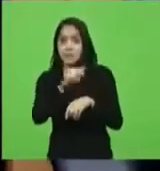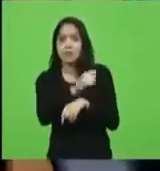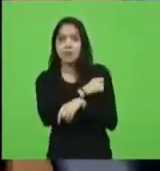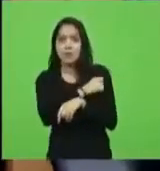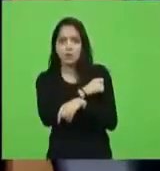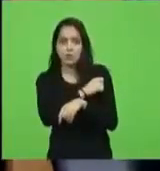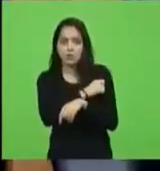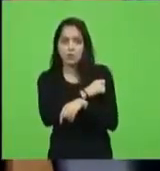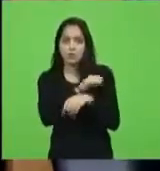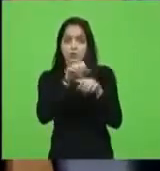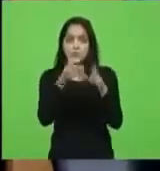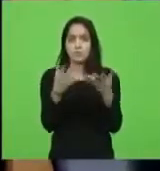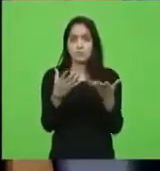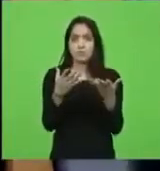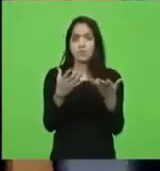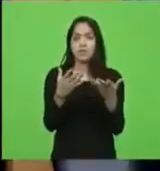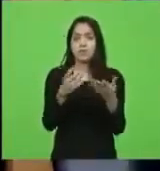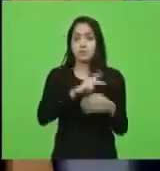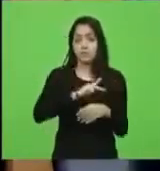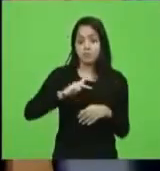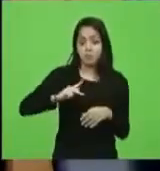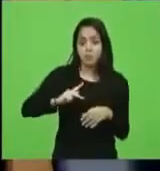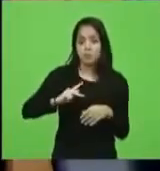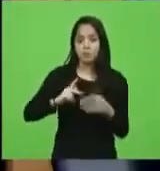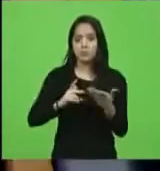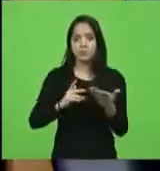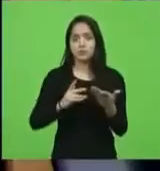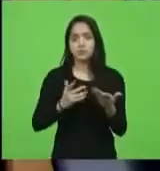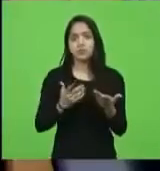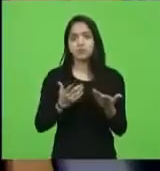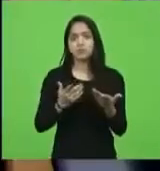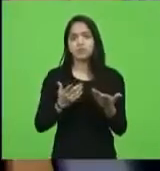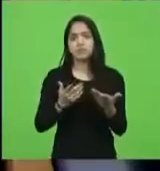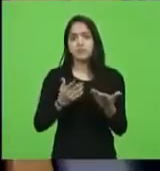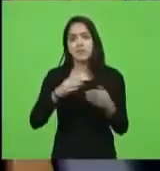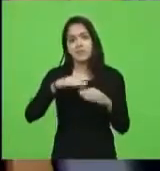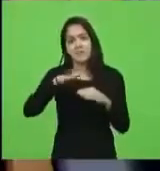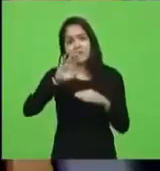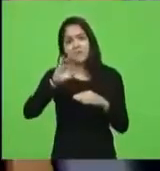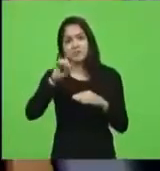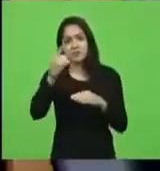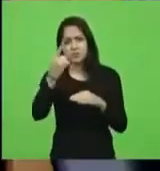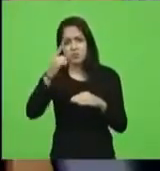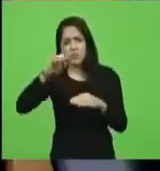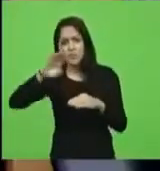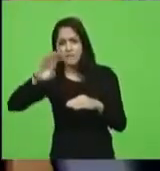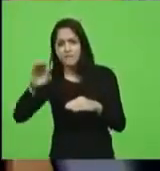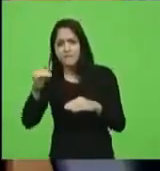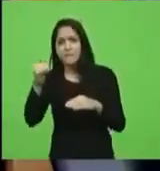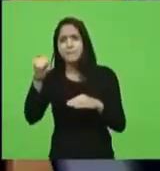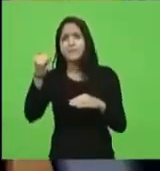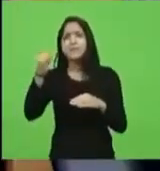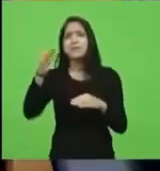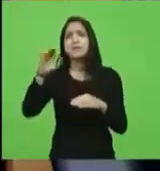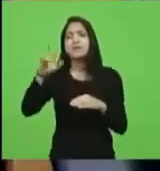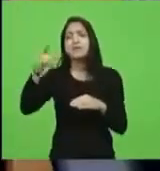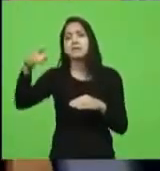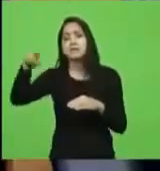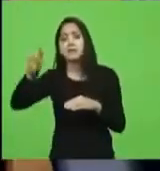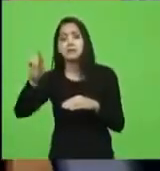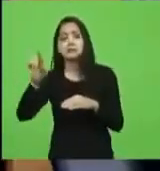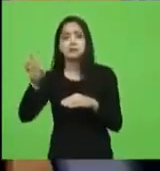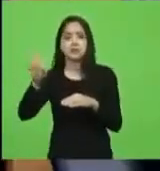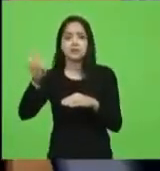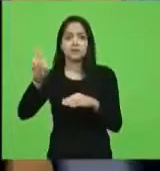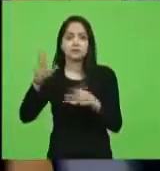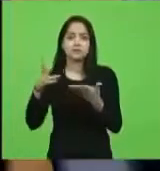público ter que cuidar, é mais um bilhão e meio de reais que serão arcados pelos municípios que já não